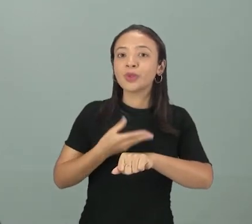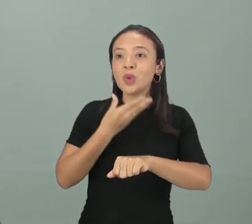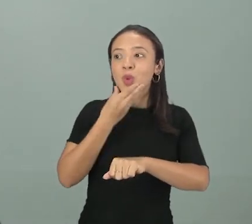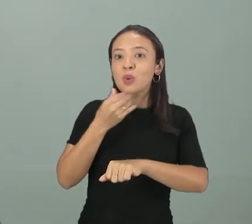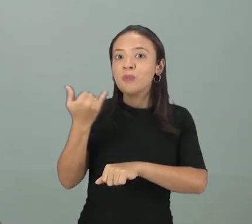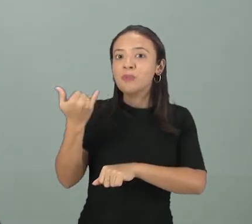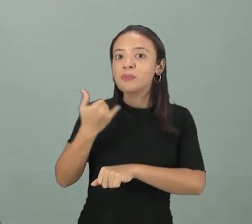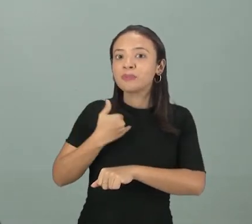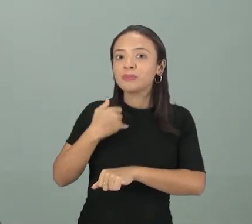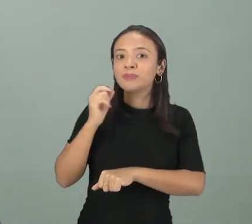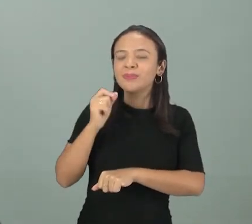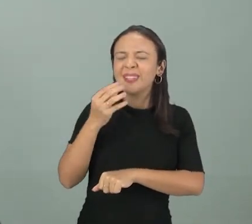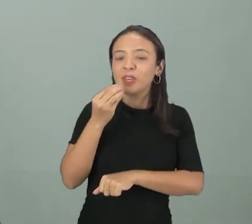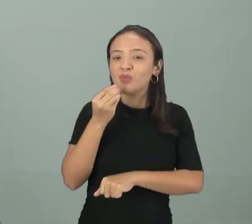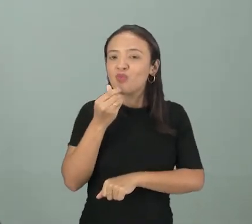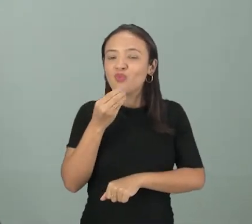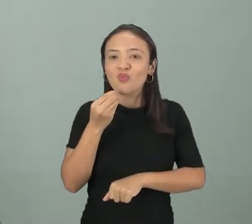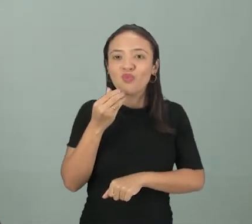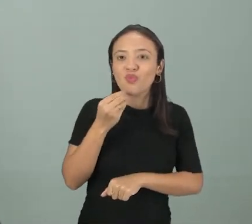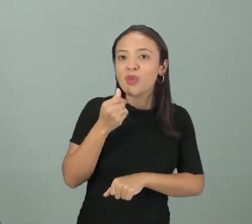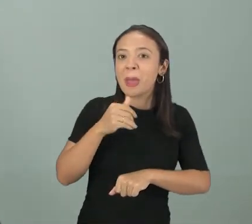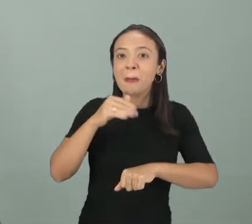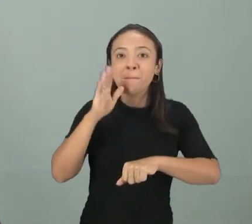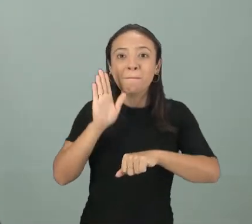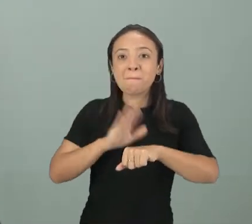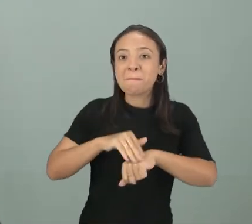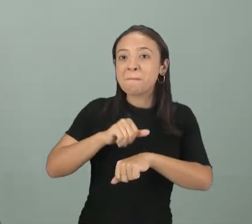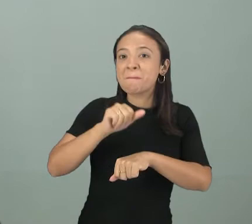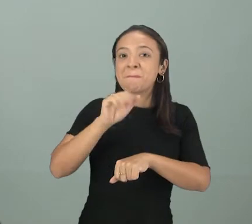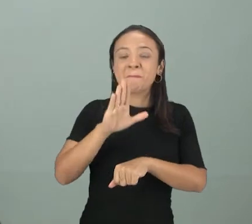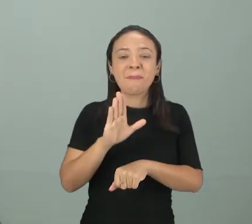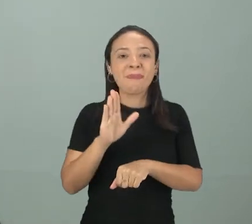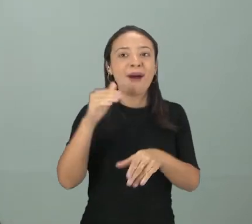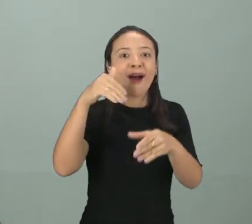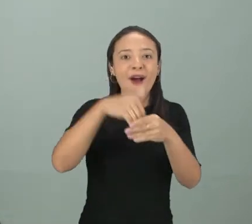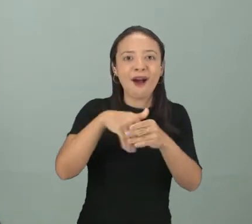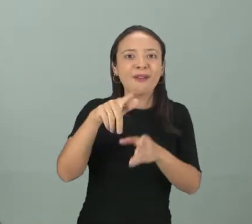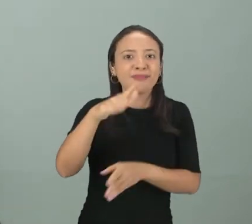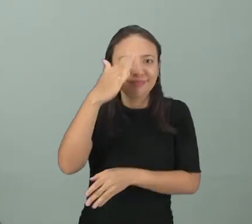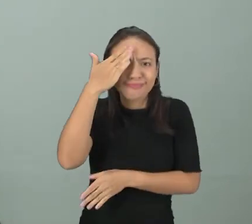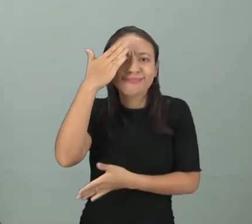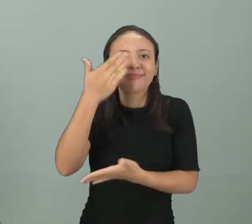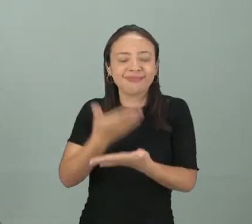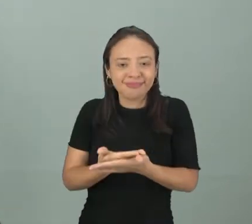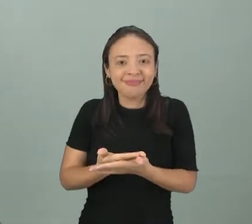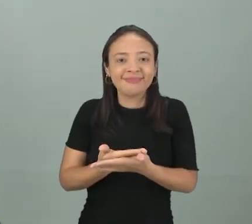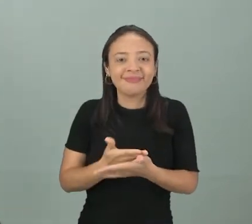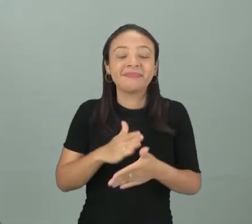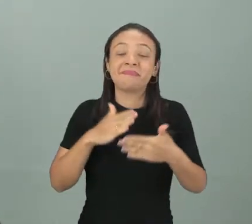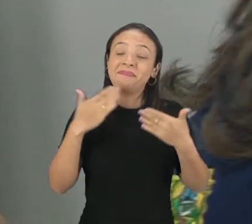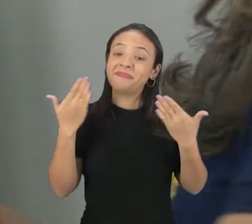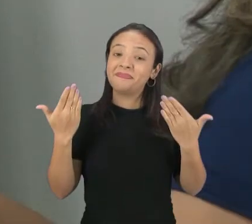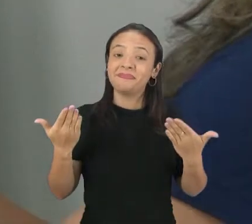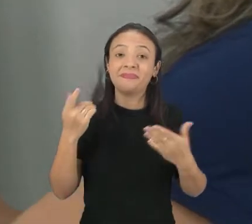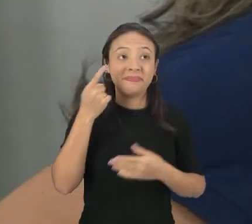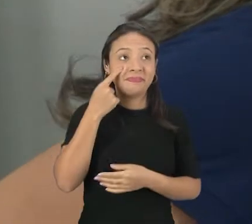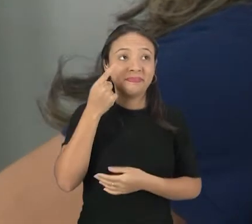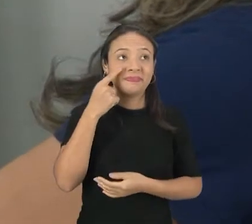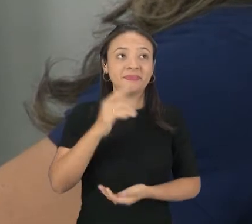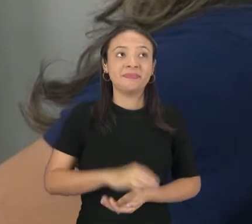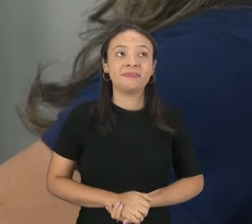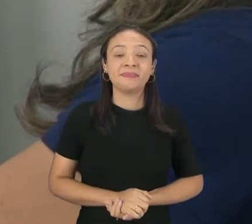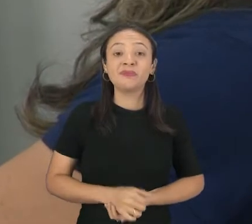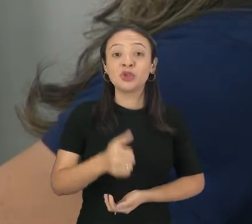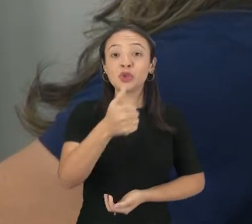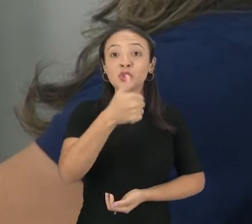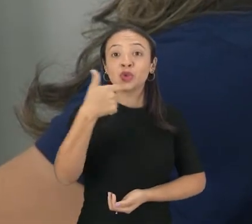Carlinhos me disse que esse sabor foi aquele que teve maior quantidade de voltas vocês acreditam muito bem pois então olha